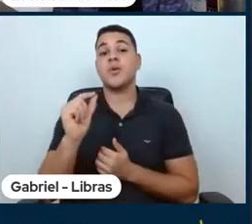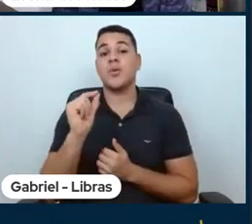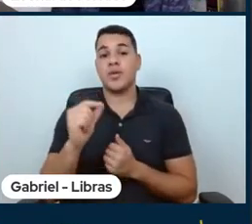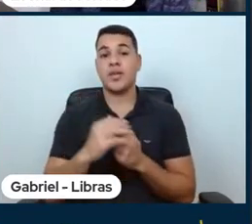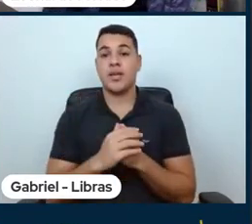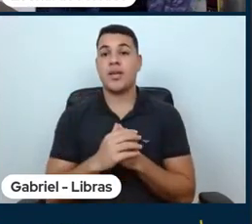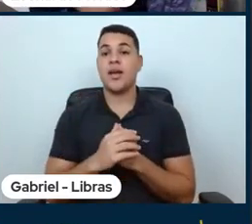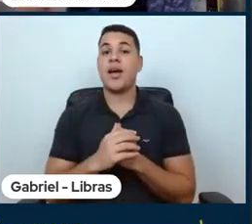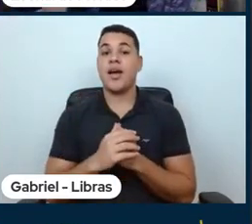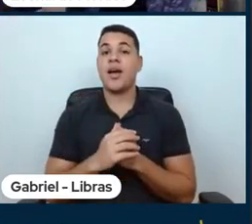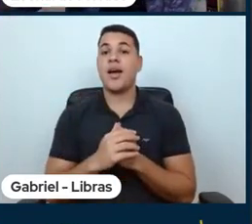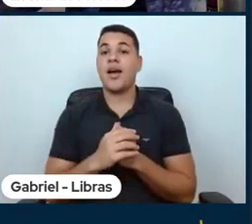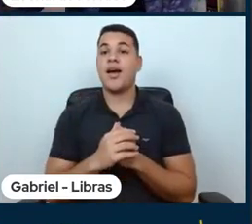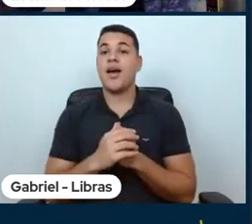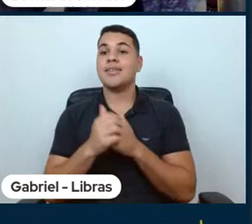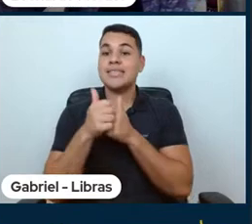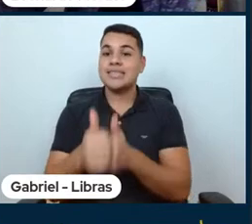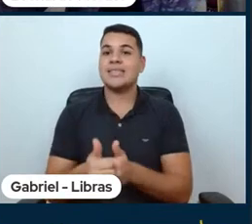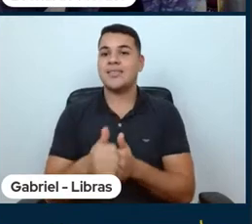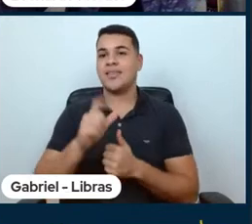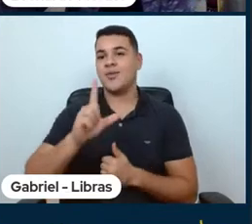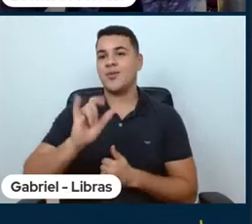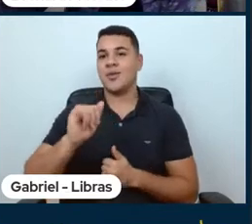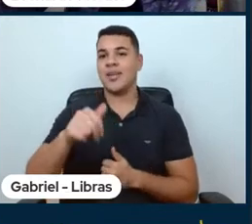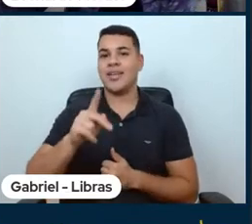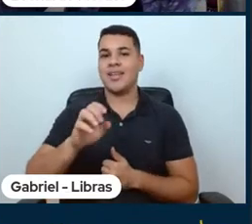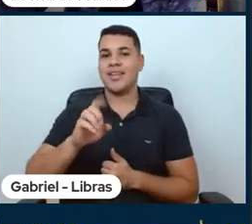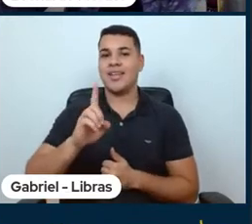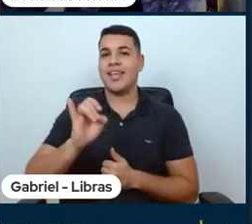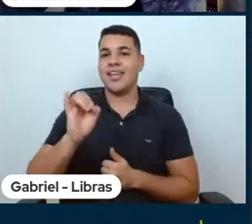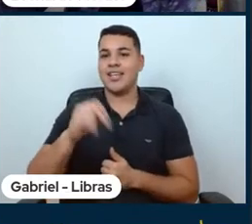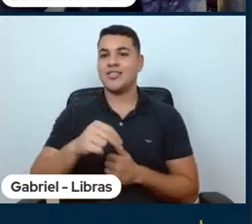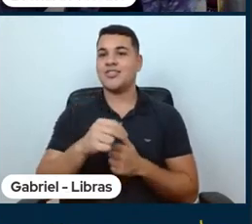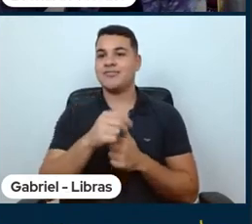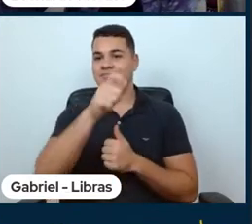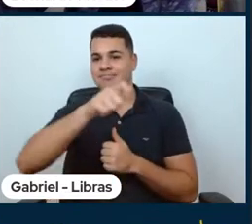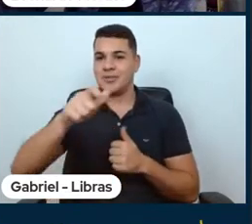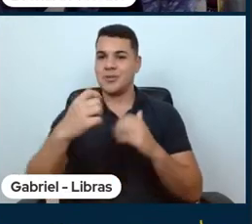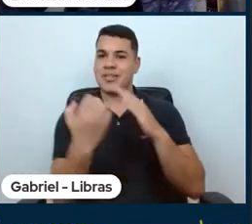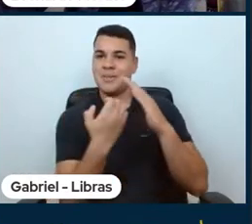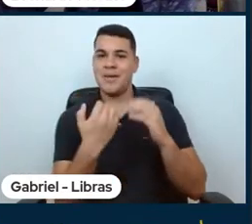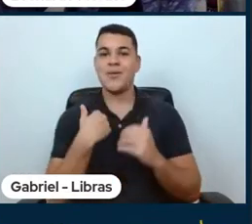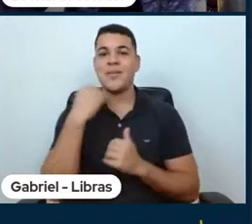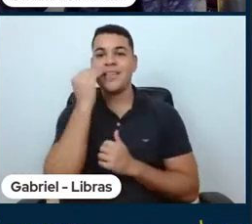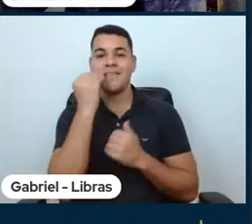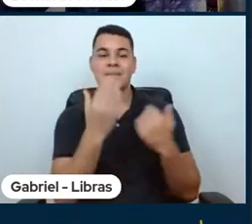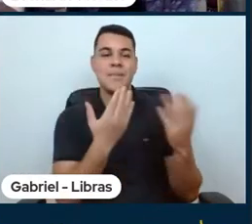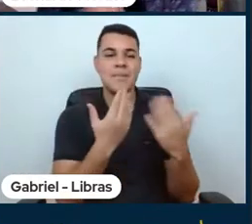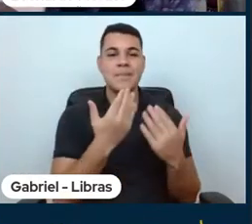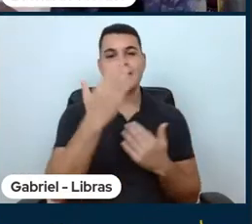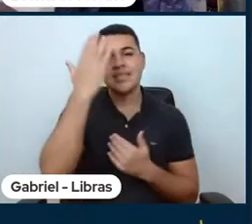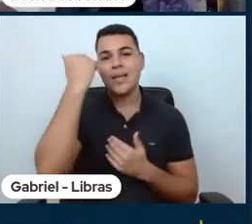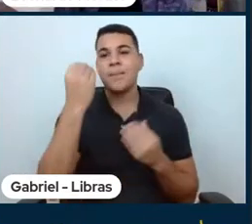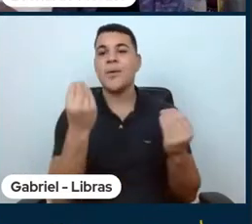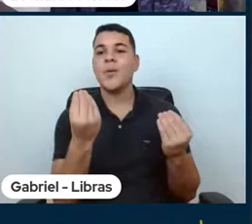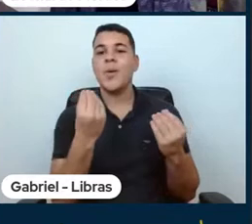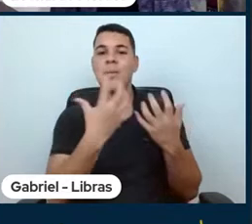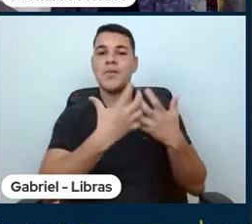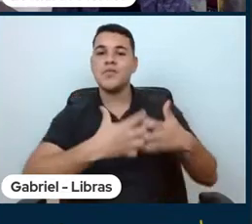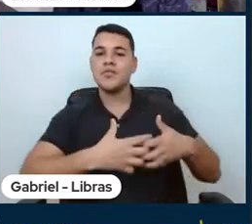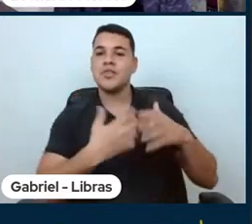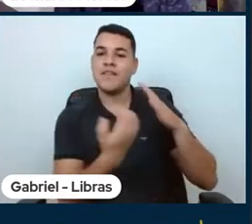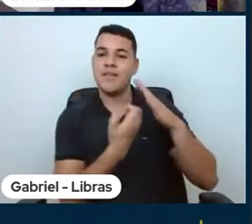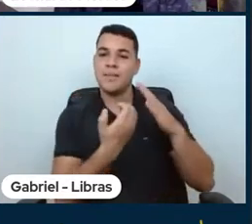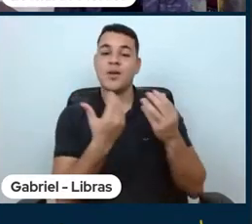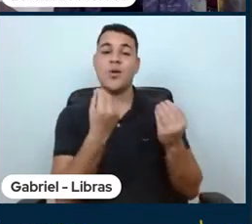funcionários da empresa no meu LinkedIn. Aí eu tentava puxar uma amizade com alguém, sabe? Conversar, saber como que a empresa é, como que o processo